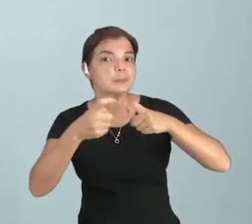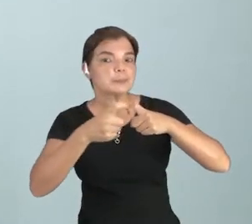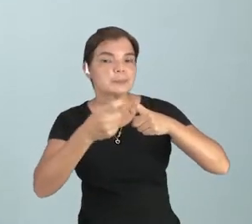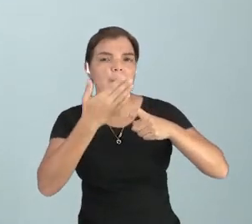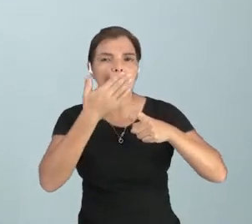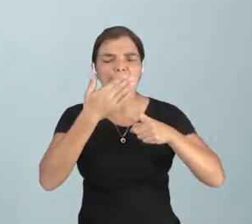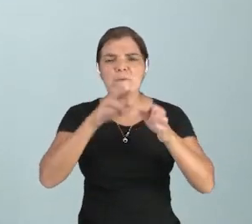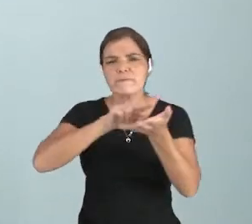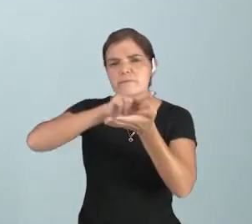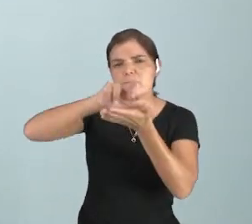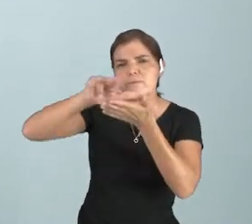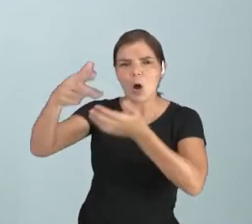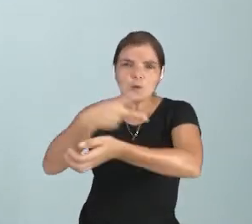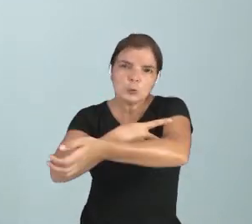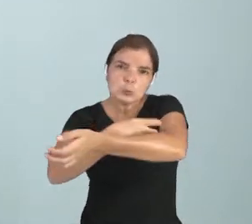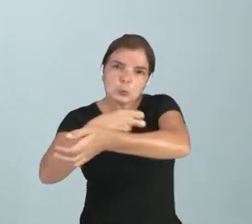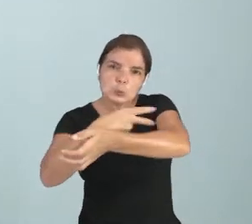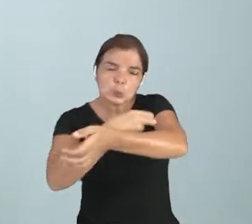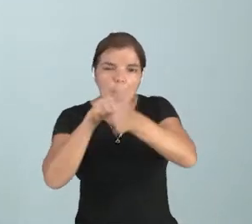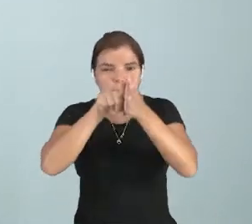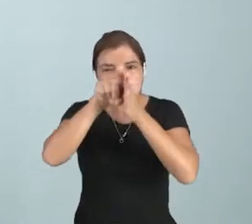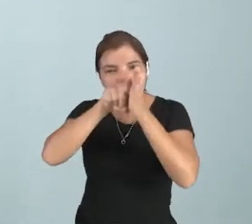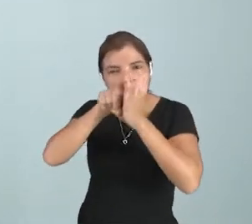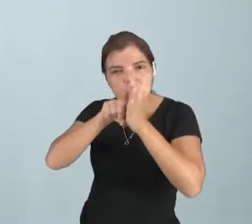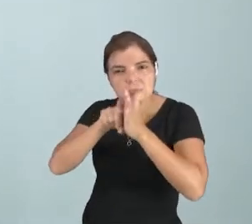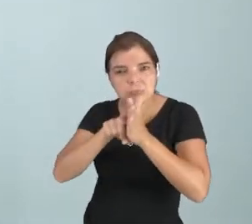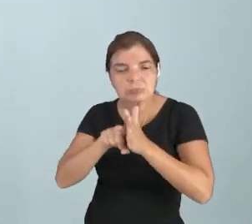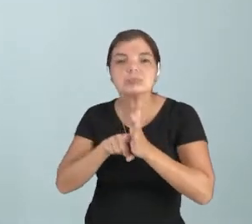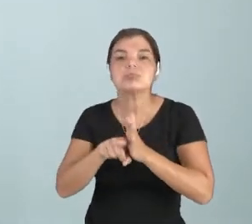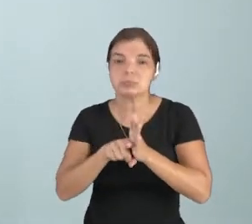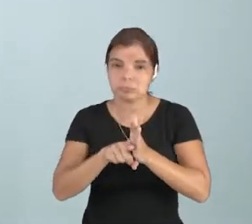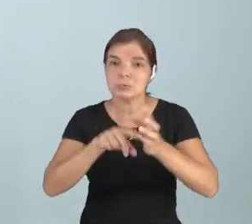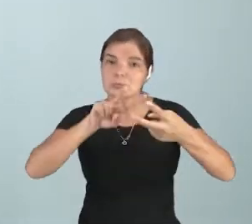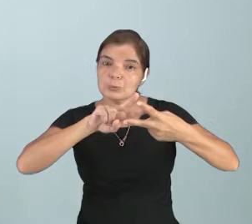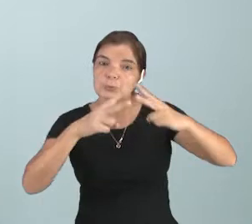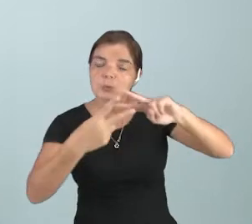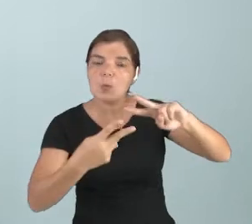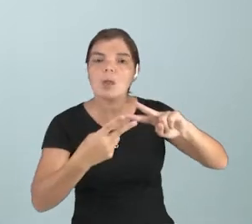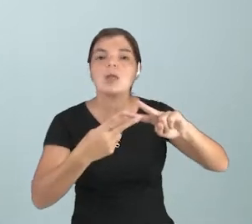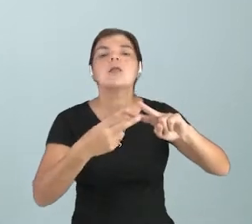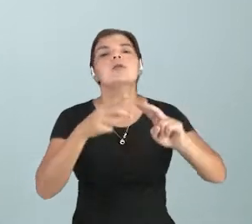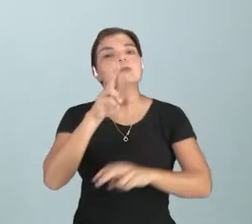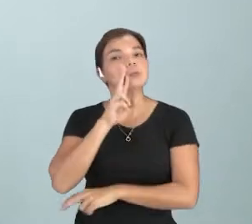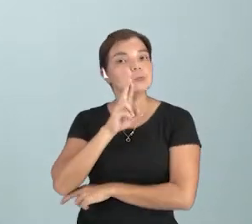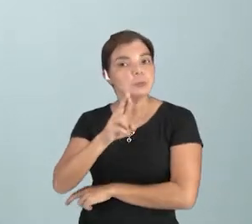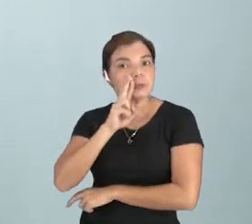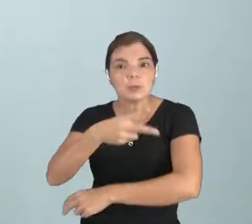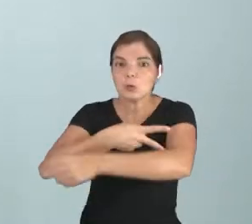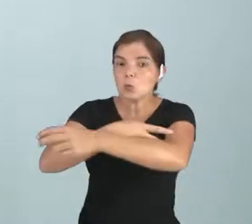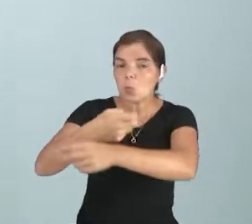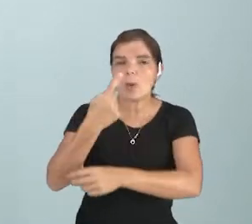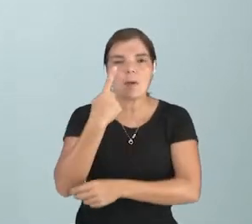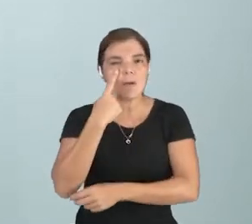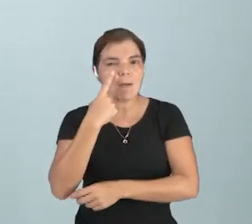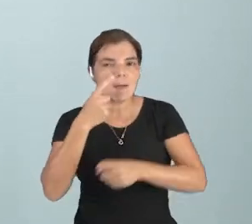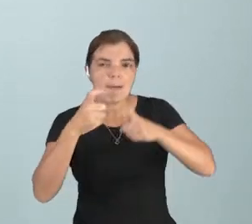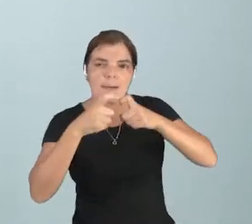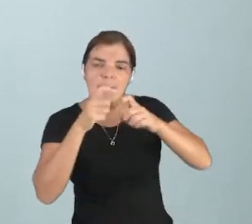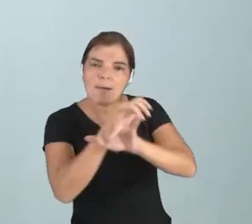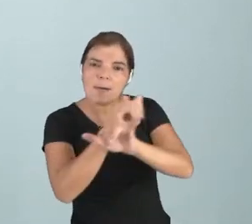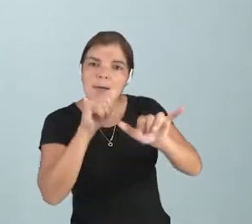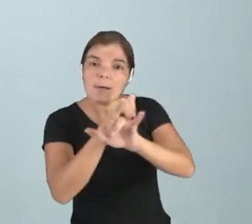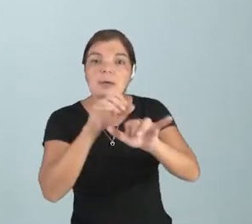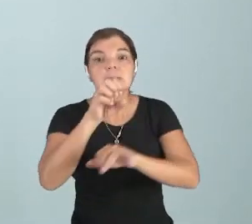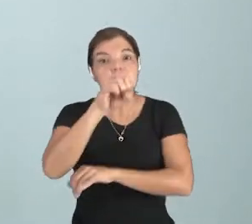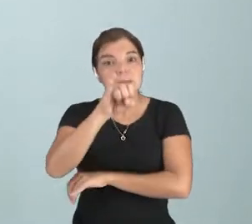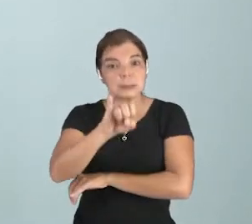vai pedir uma bateria de exame, como eu vou mostrar para vocês a etapa, né, desse aconselhamento genético, e a partir desses resultados, o médico vai informar, né,